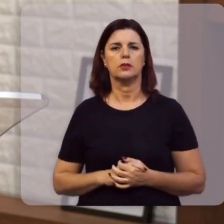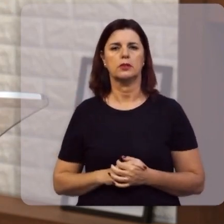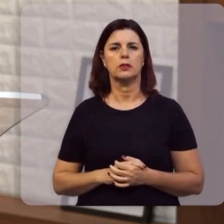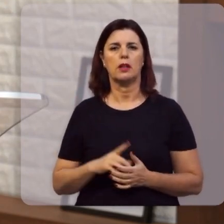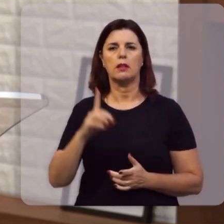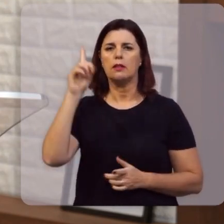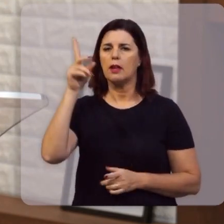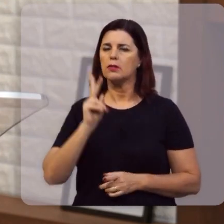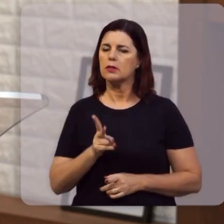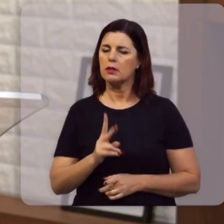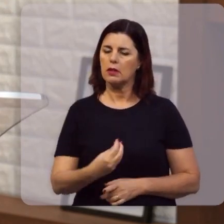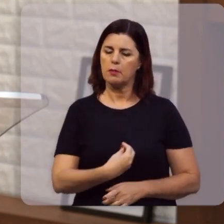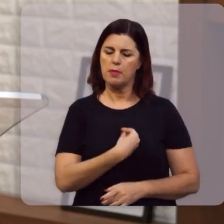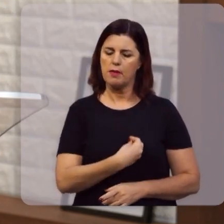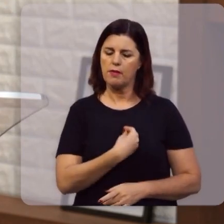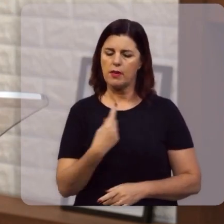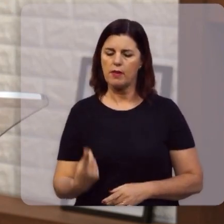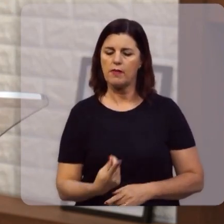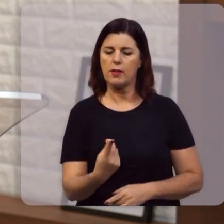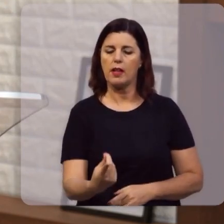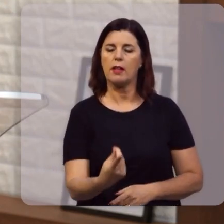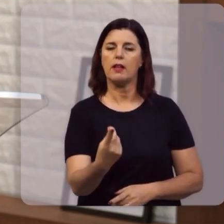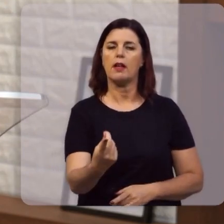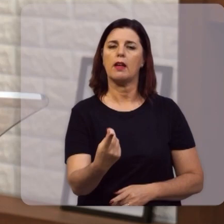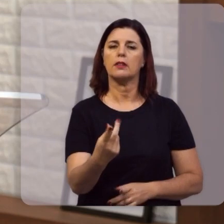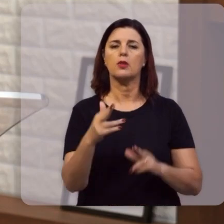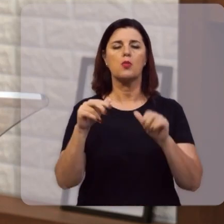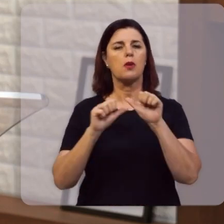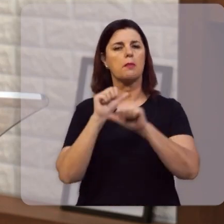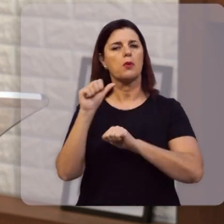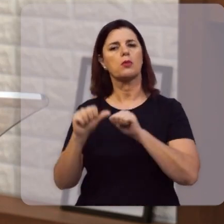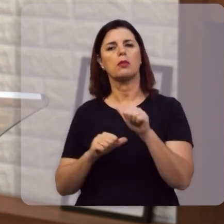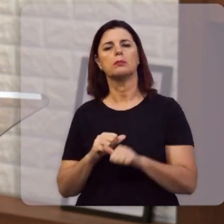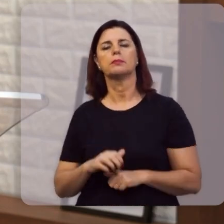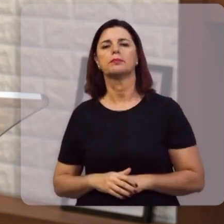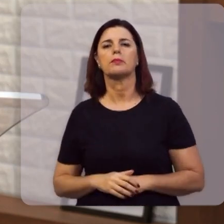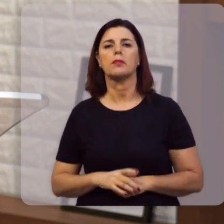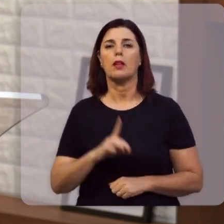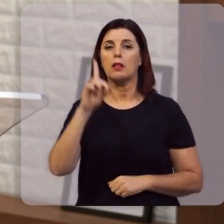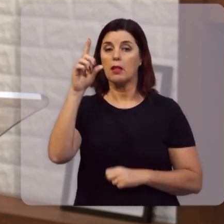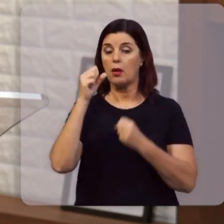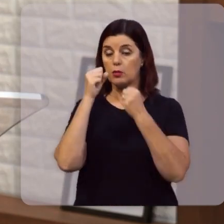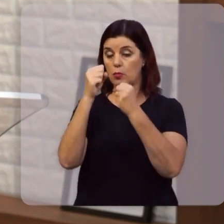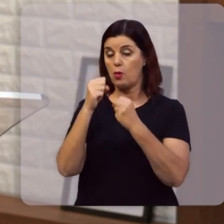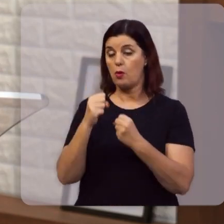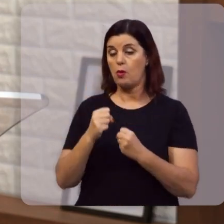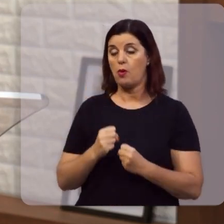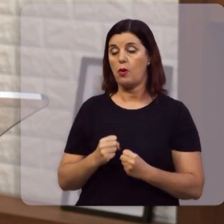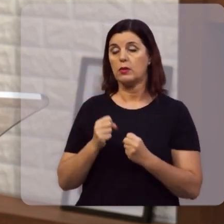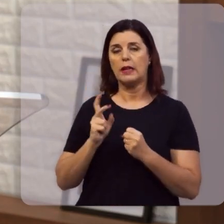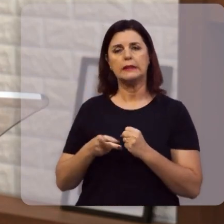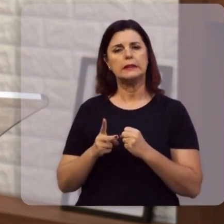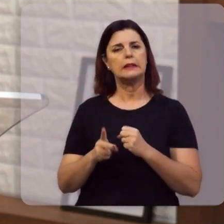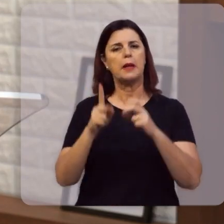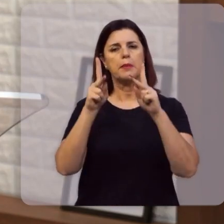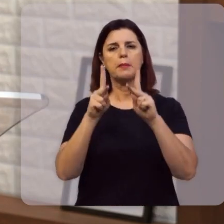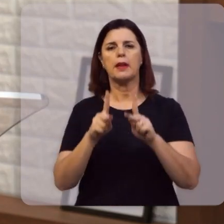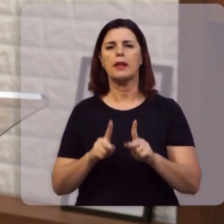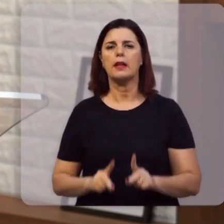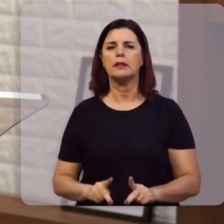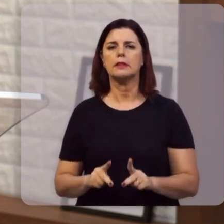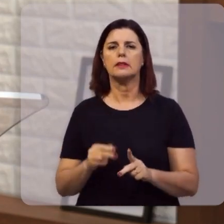Deus autoexistente, infinito, imenso, eterno e imutável, o Deus onipotente, onipresente,